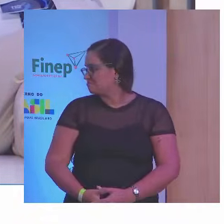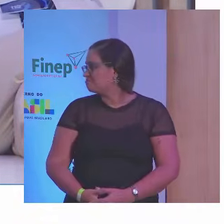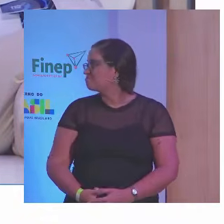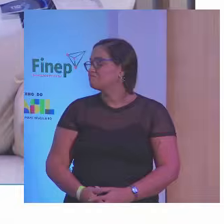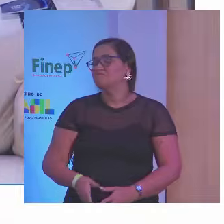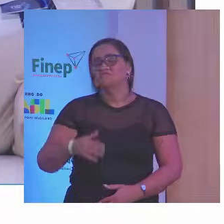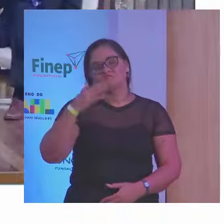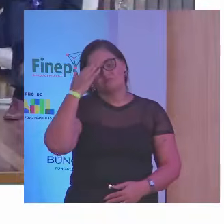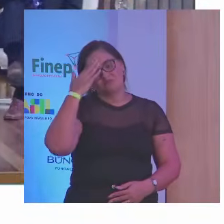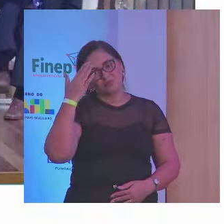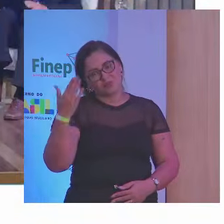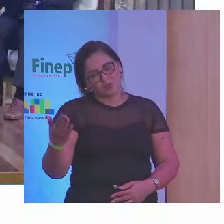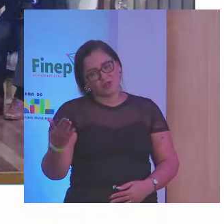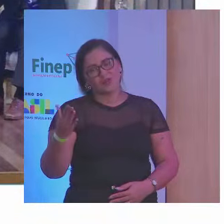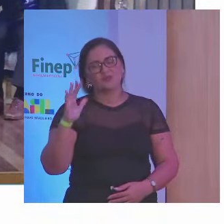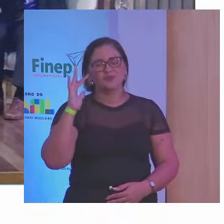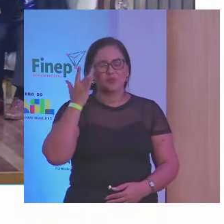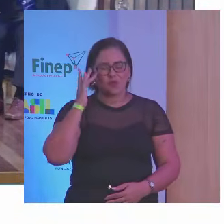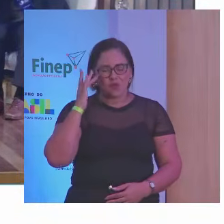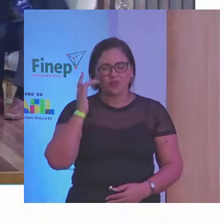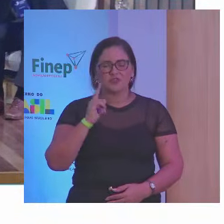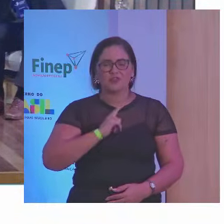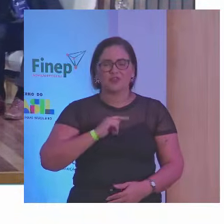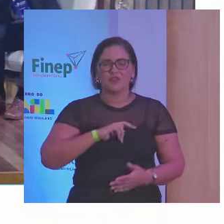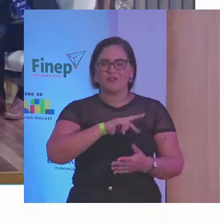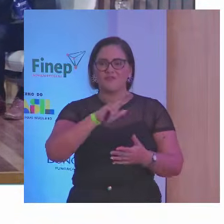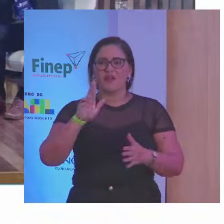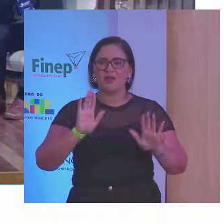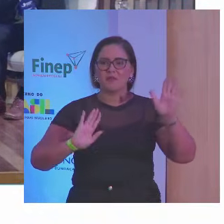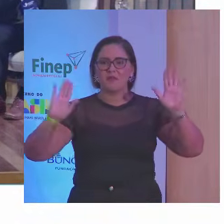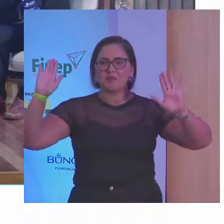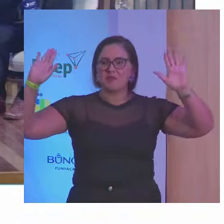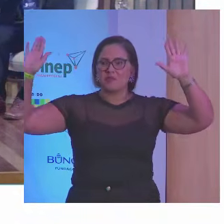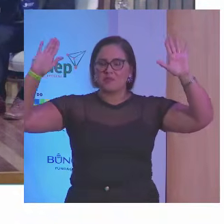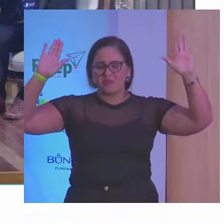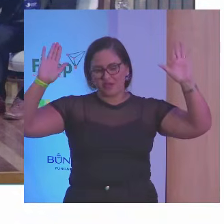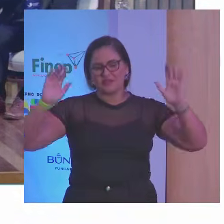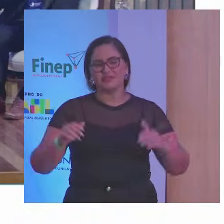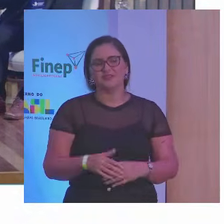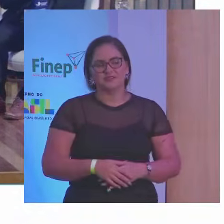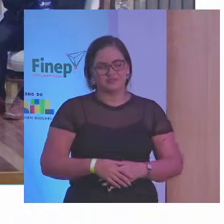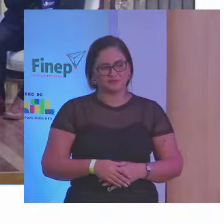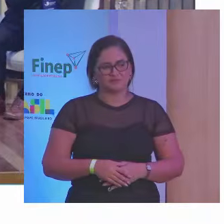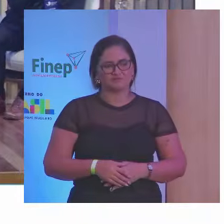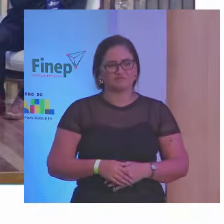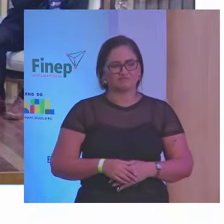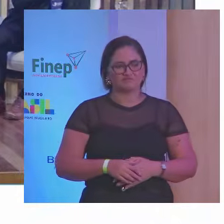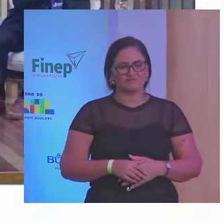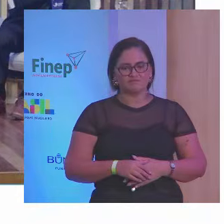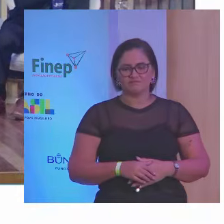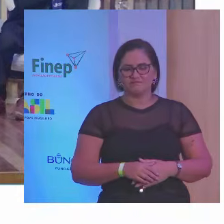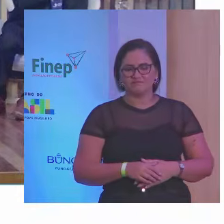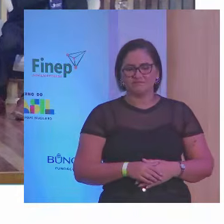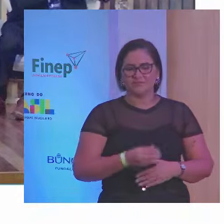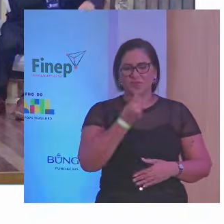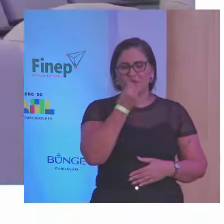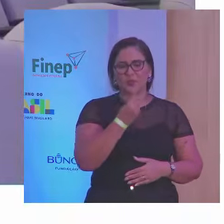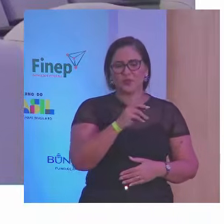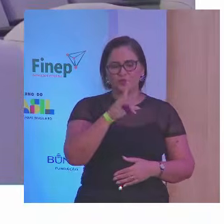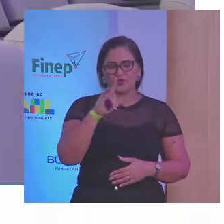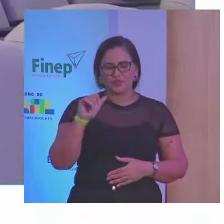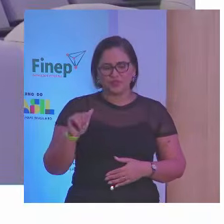Obrigado, Nilson. Acho que foi hábil o suficiente. Temos várias mãos levantadas. Eles estão coordenando lá. Obrigado. Bom dia.